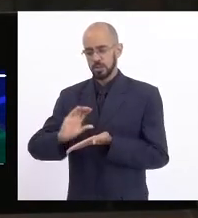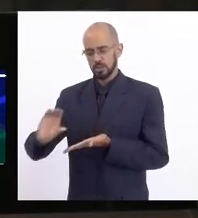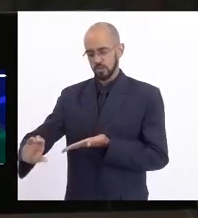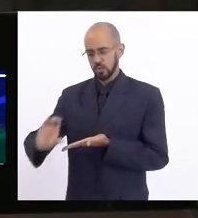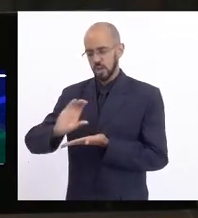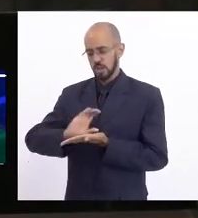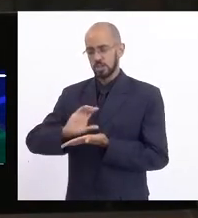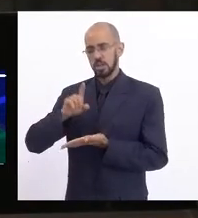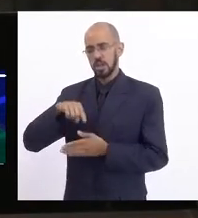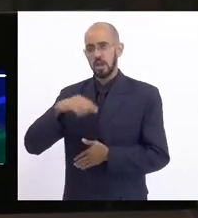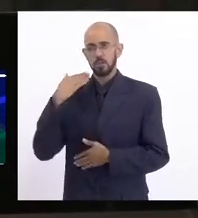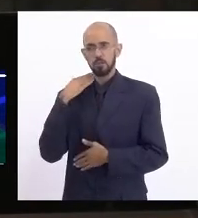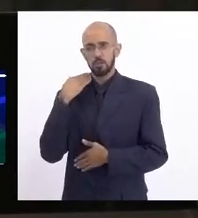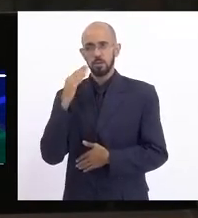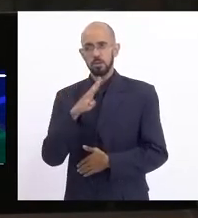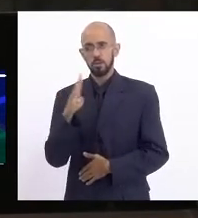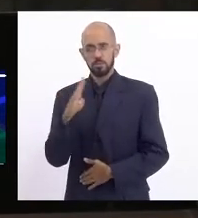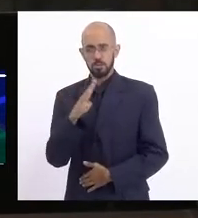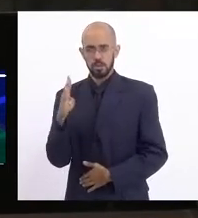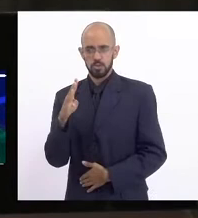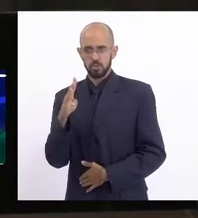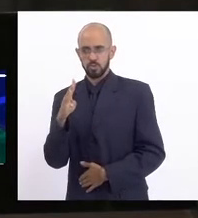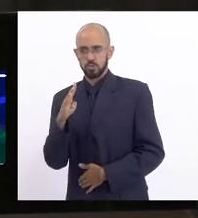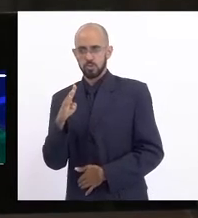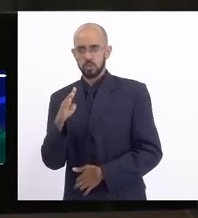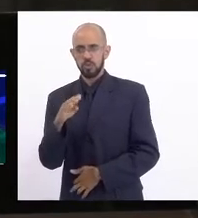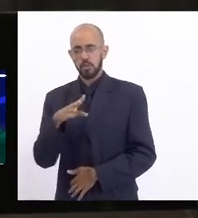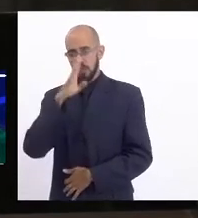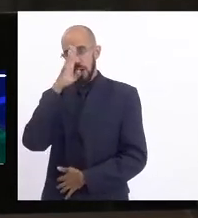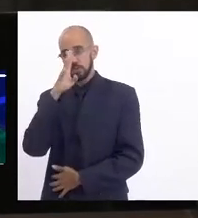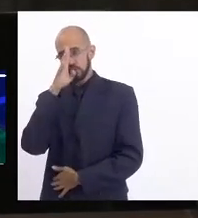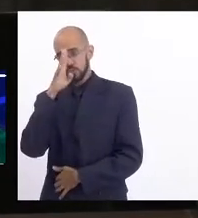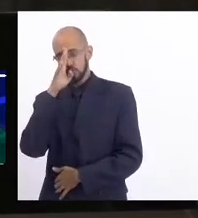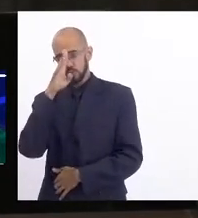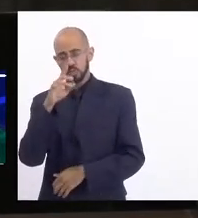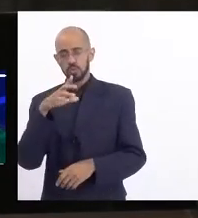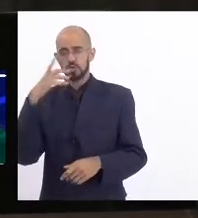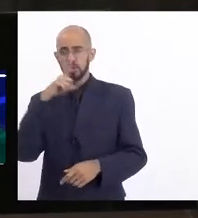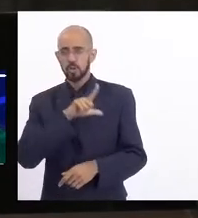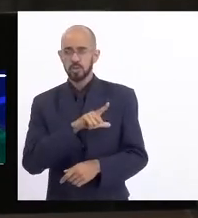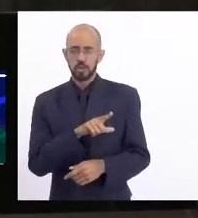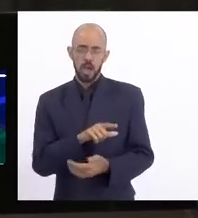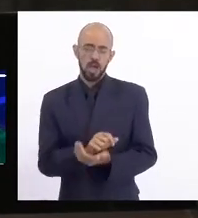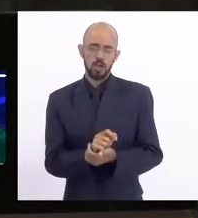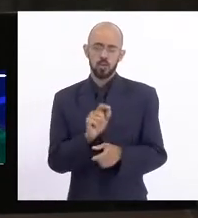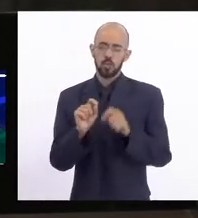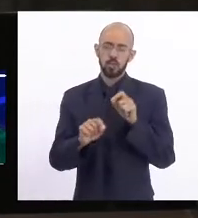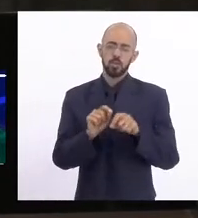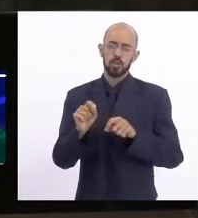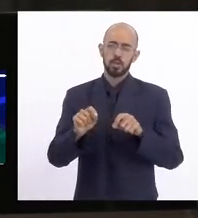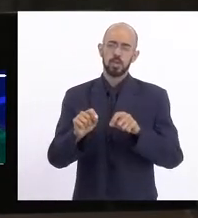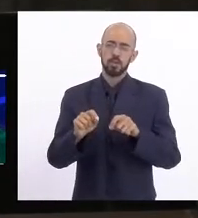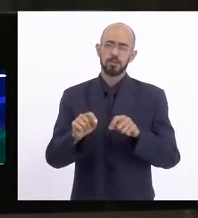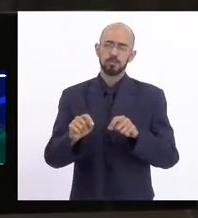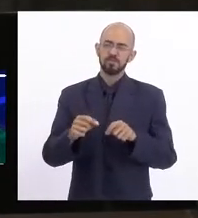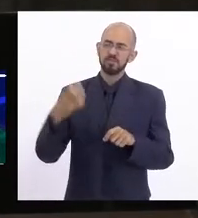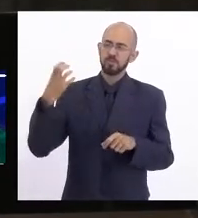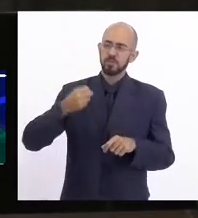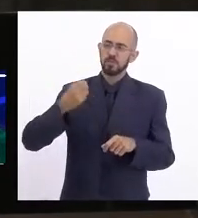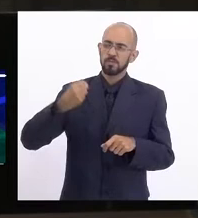foi o Banco do Brasil, em que chegou ao absurdo de deter a qualidade de